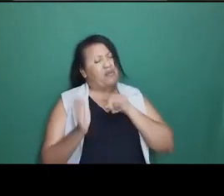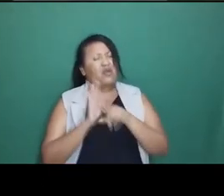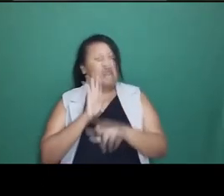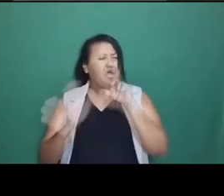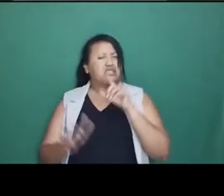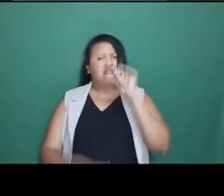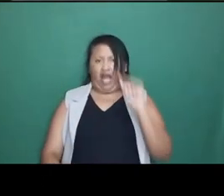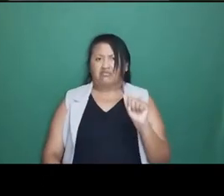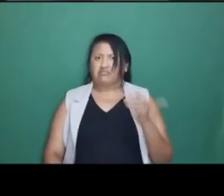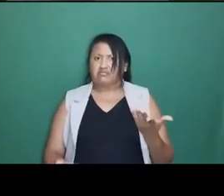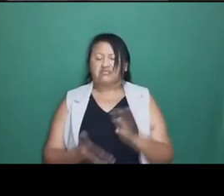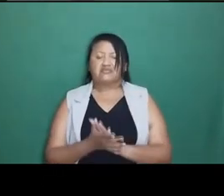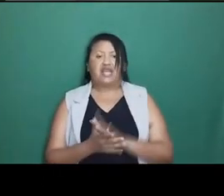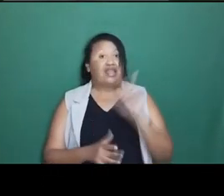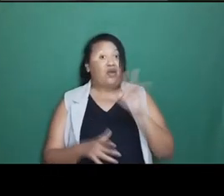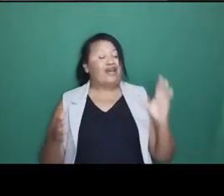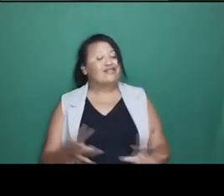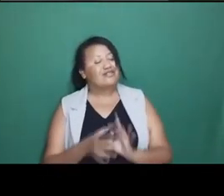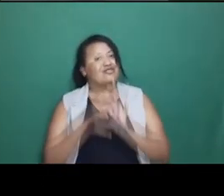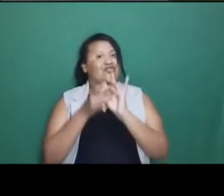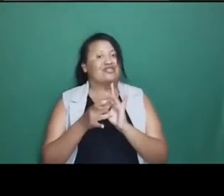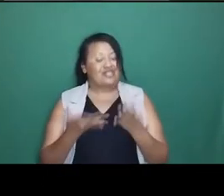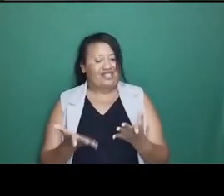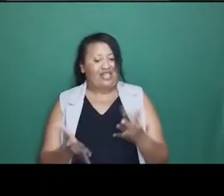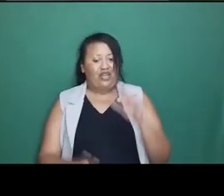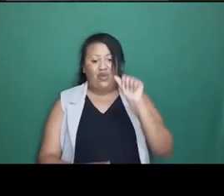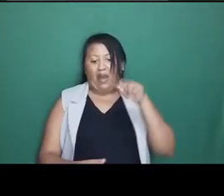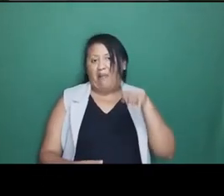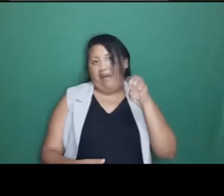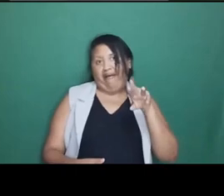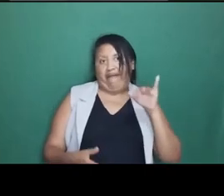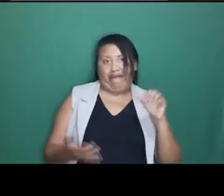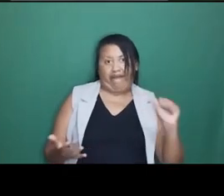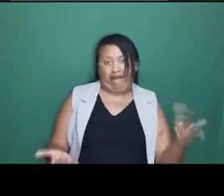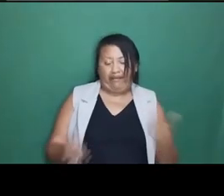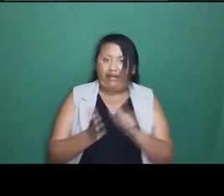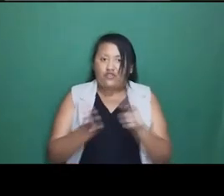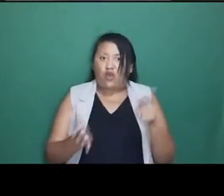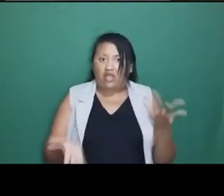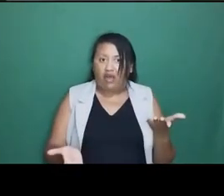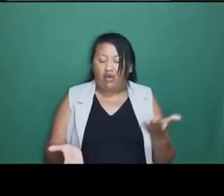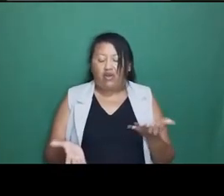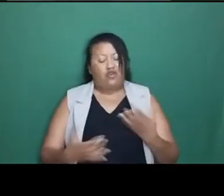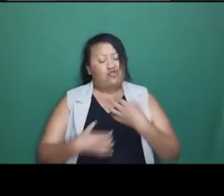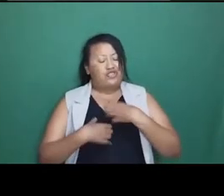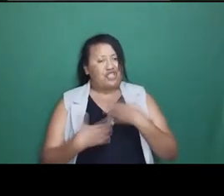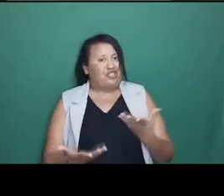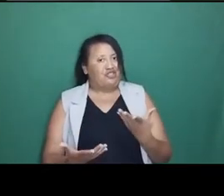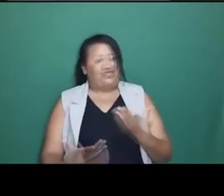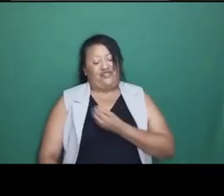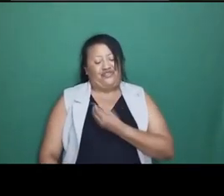não é introduzindo ao médico esse estilo de vida americano